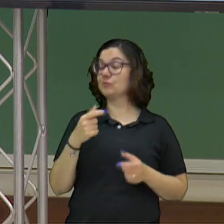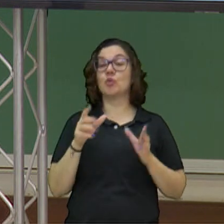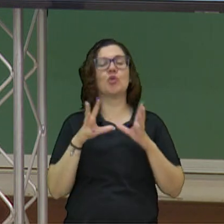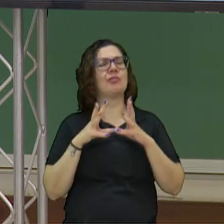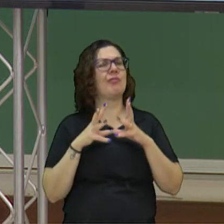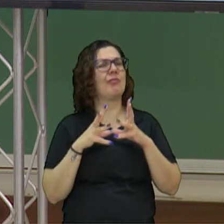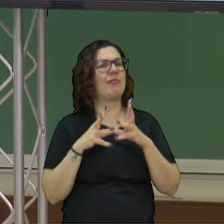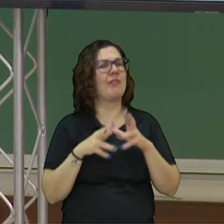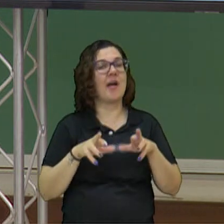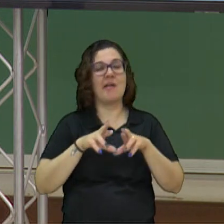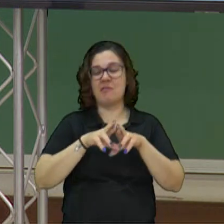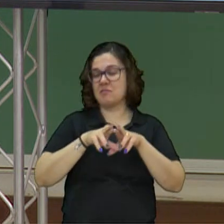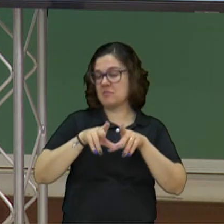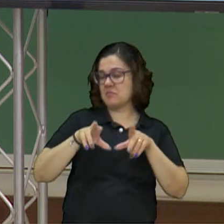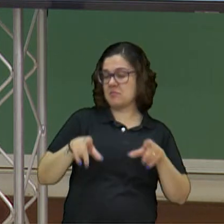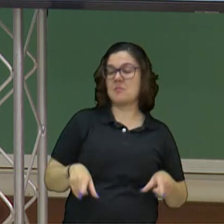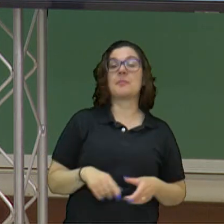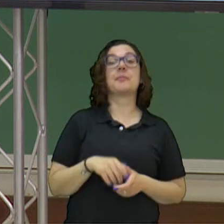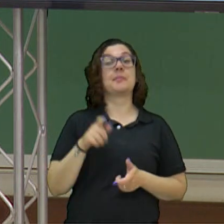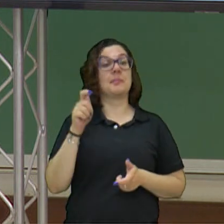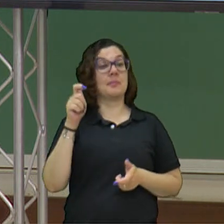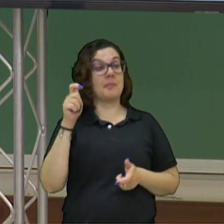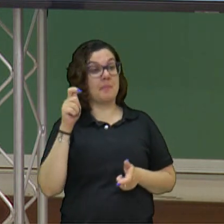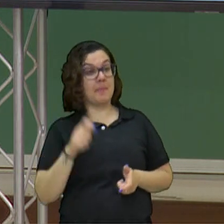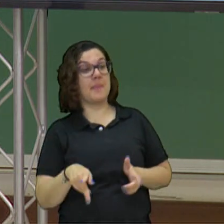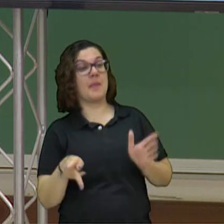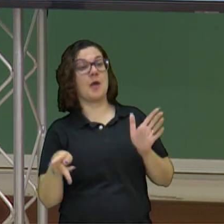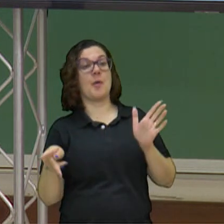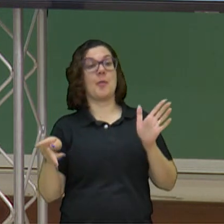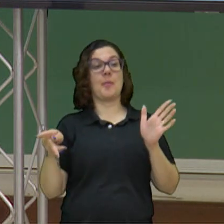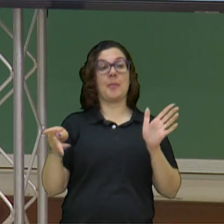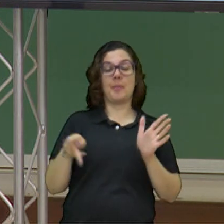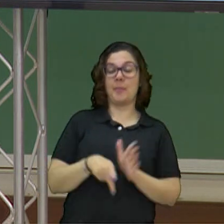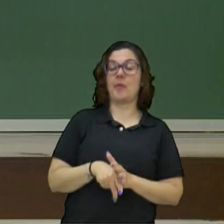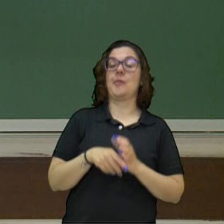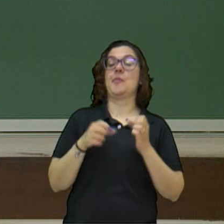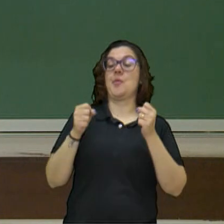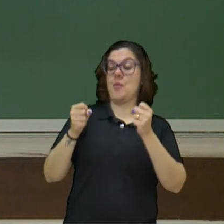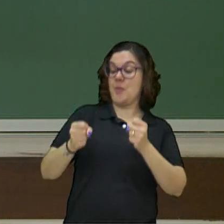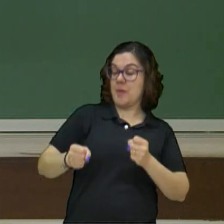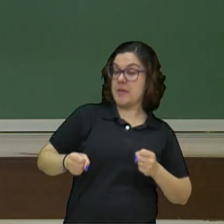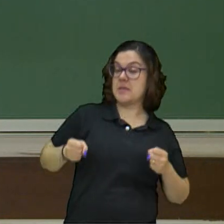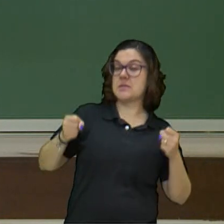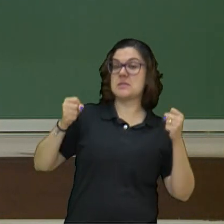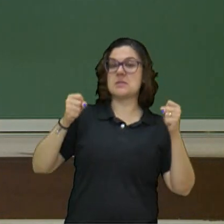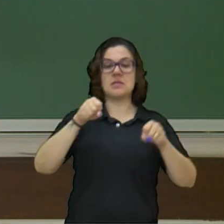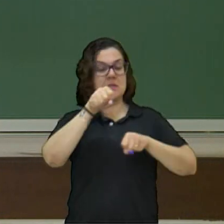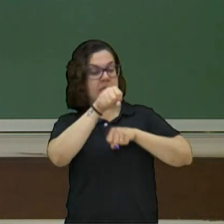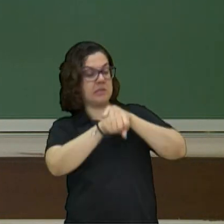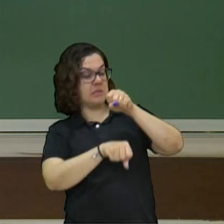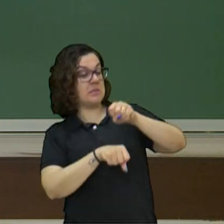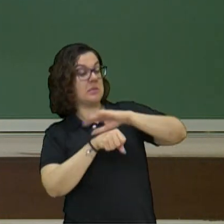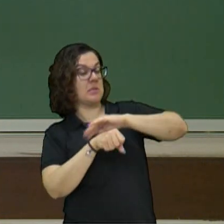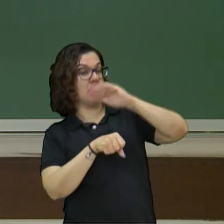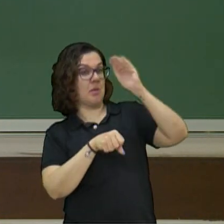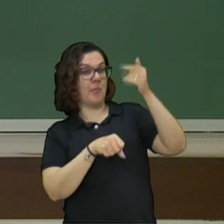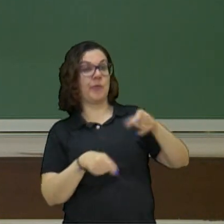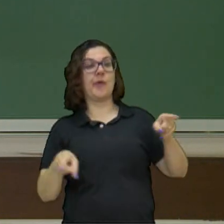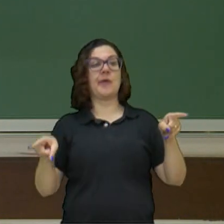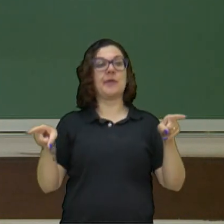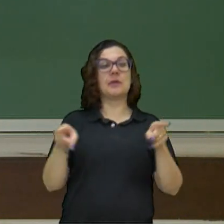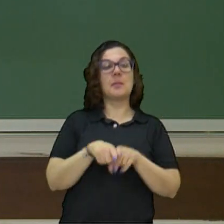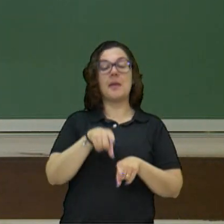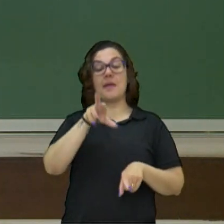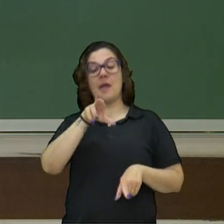praticar várias atividades de aventura na isc ciclismo de montanha o rafting que